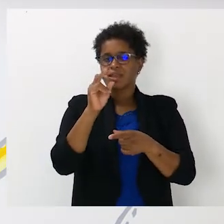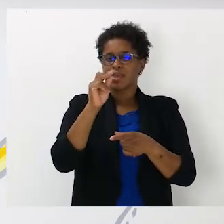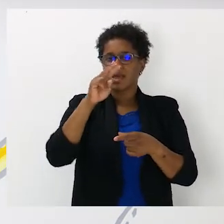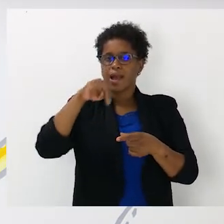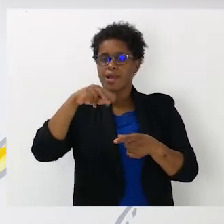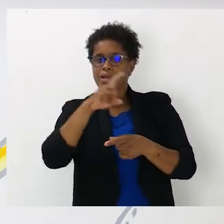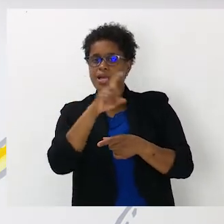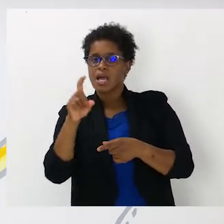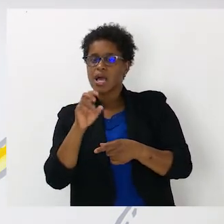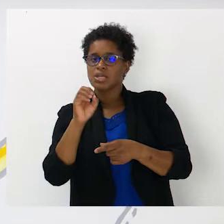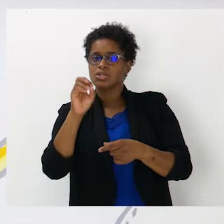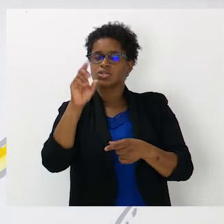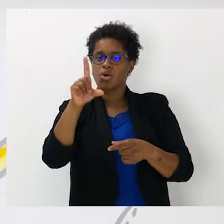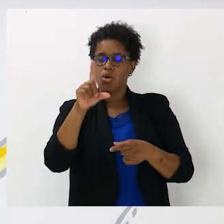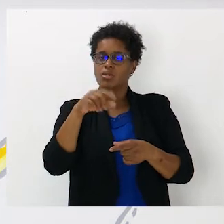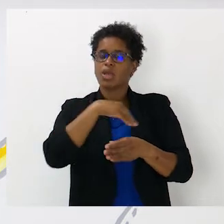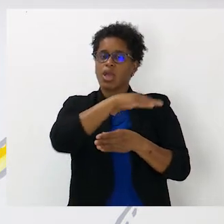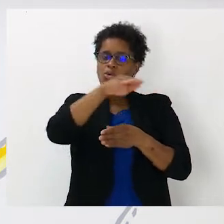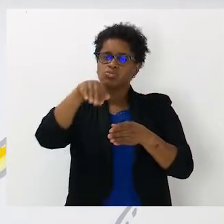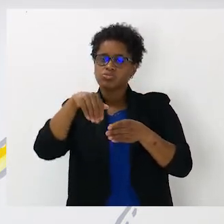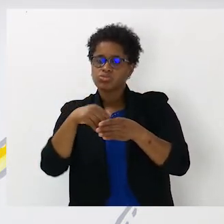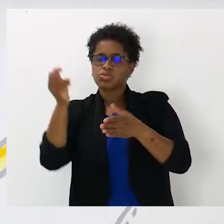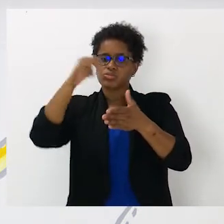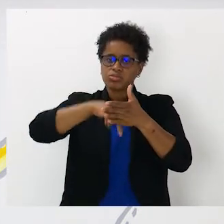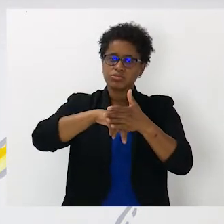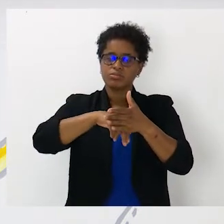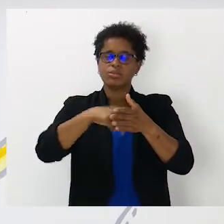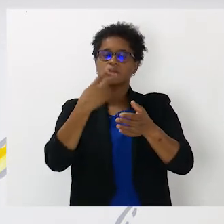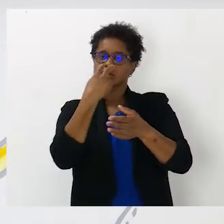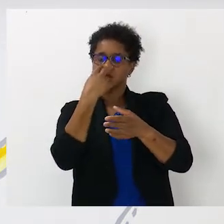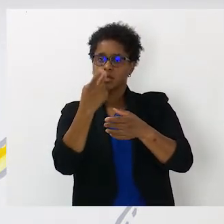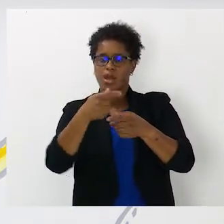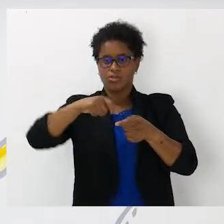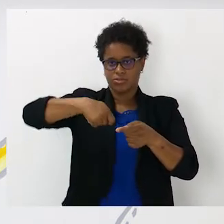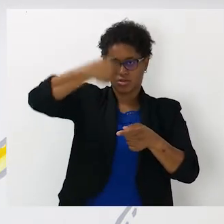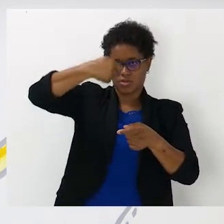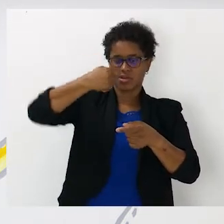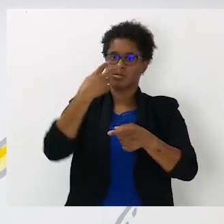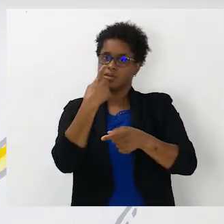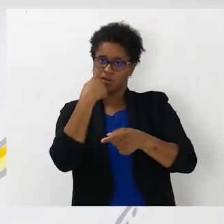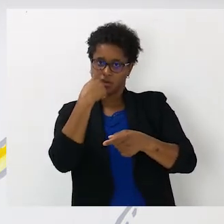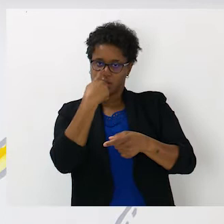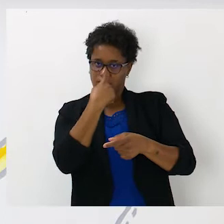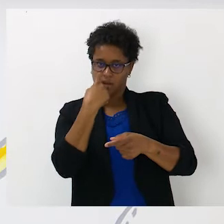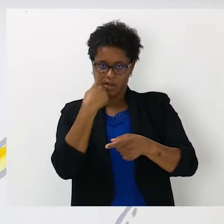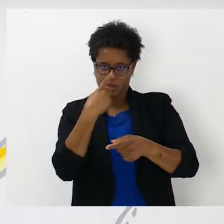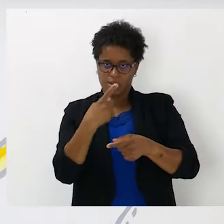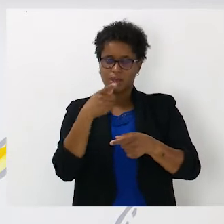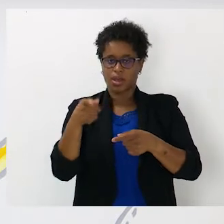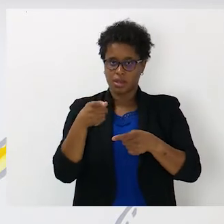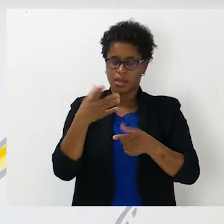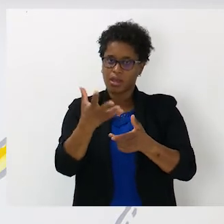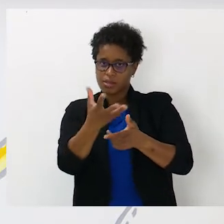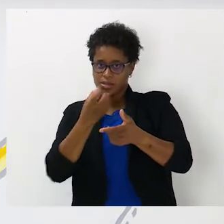que eram introduzidos pelas narinas e a partir dali eram